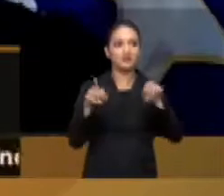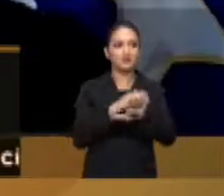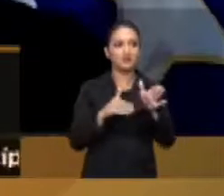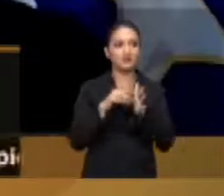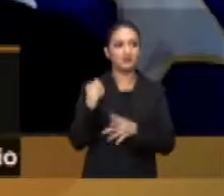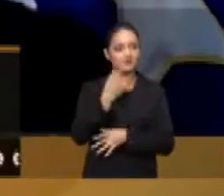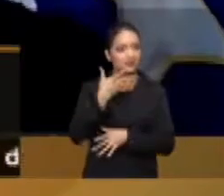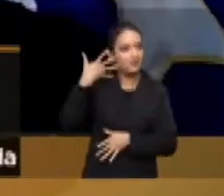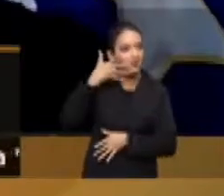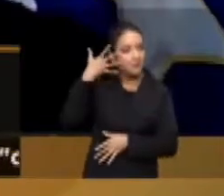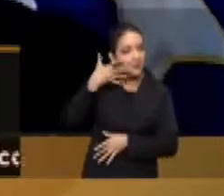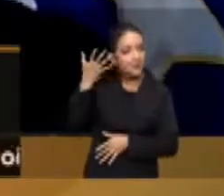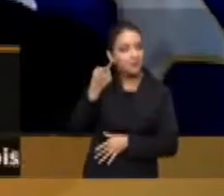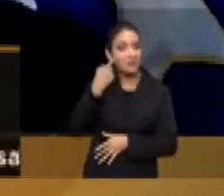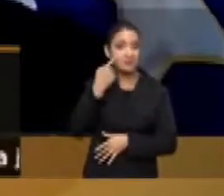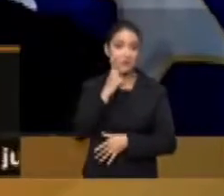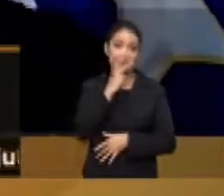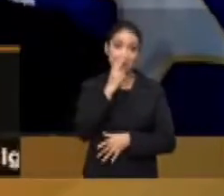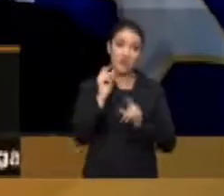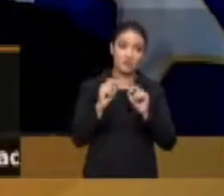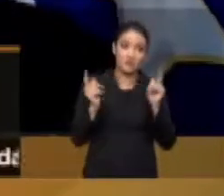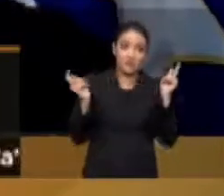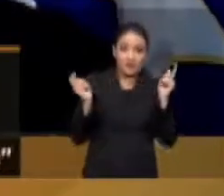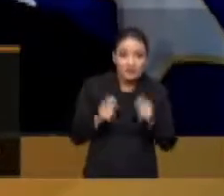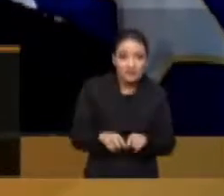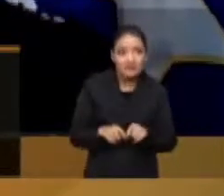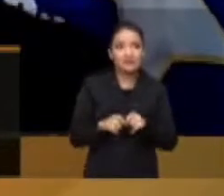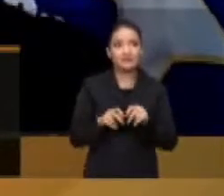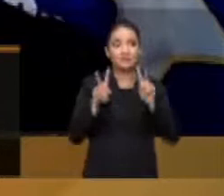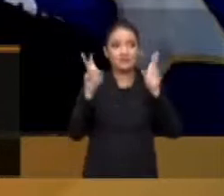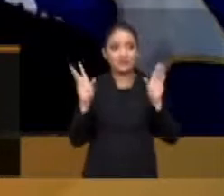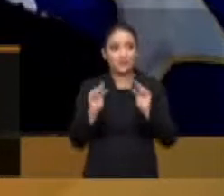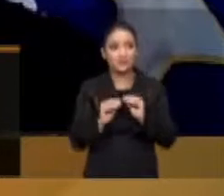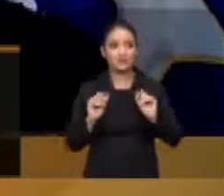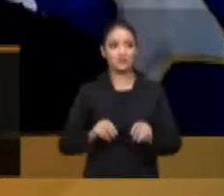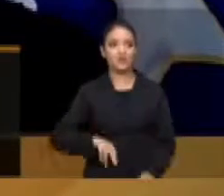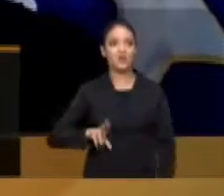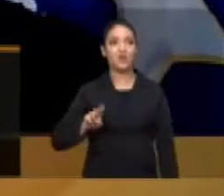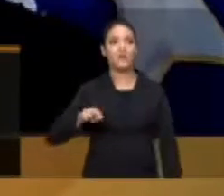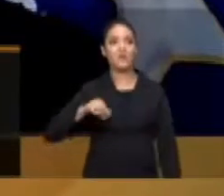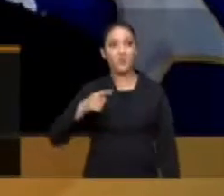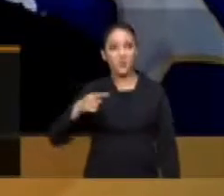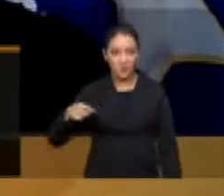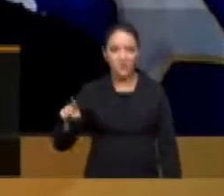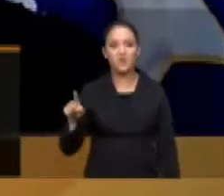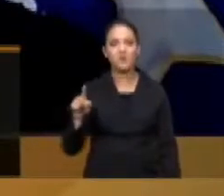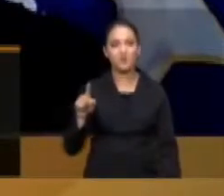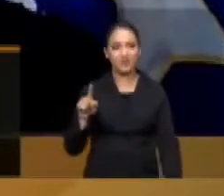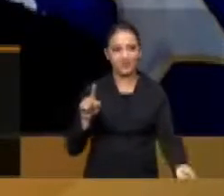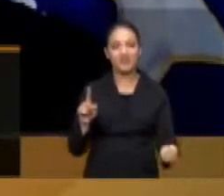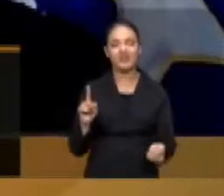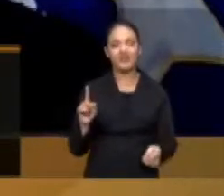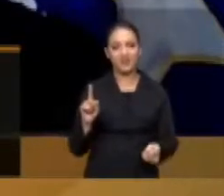orais, parece-me que é possível resumir a questão ao fato de que a União, por